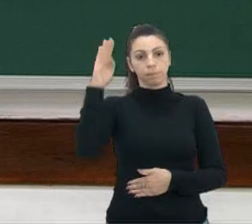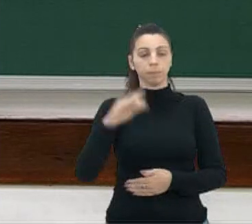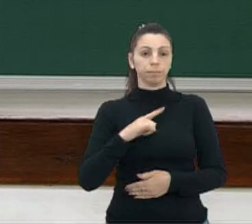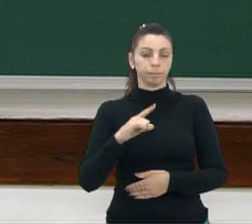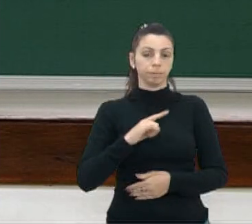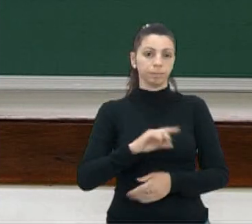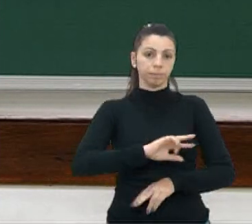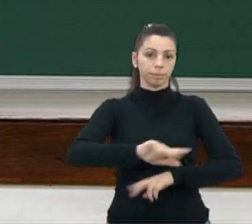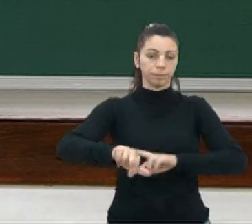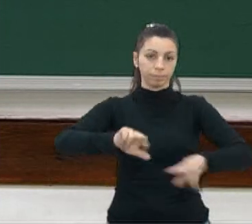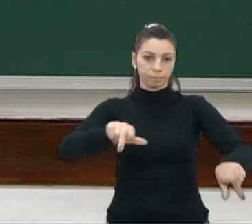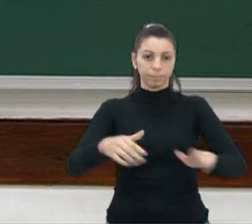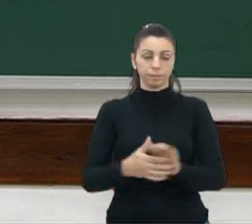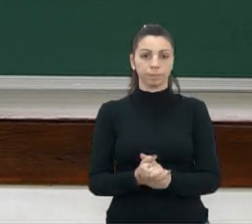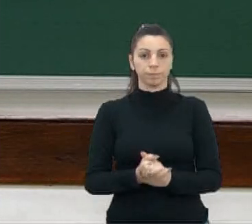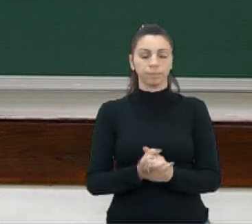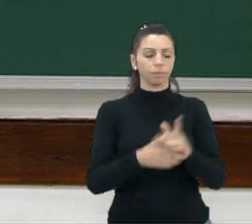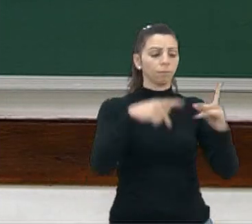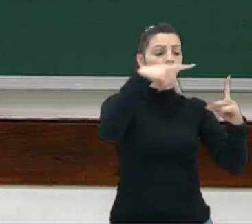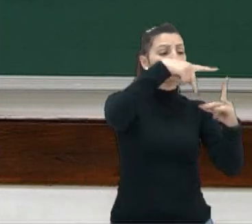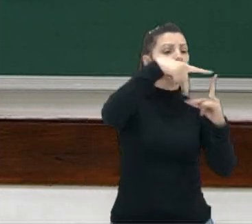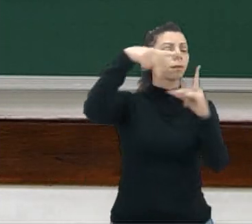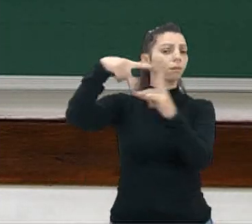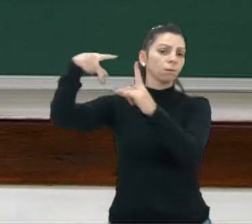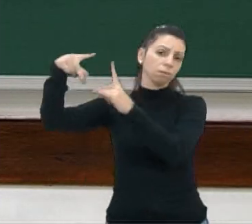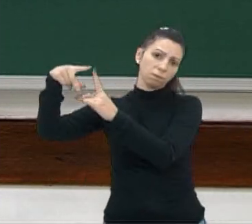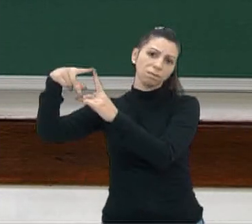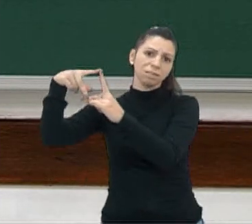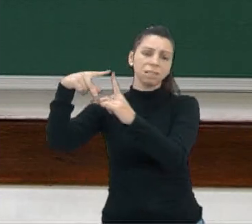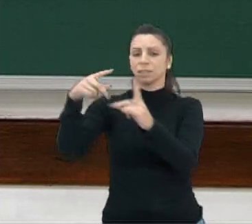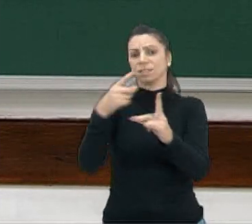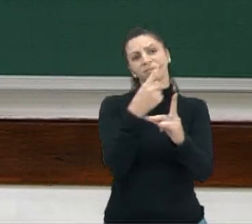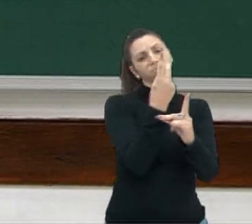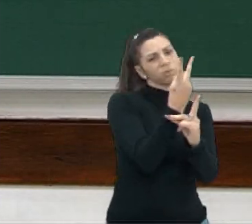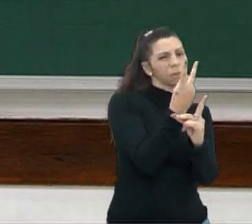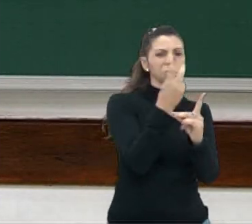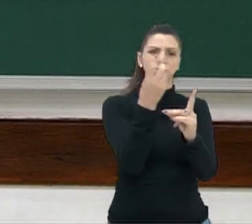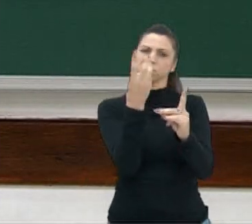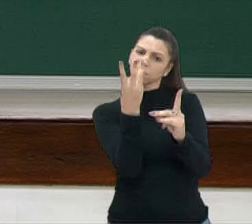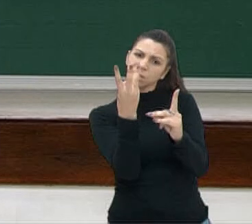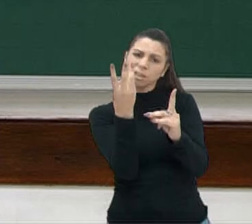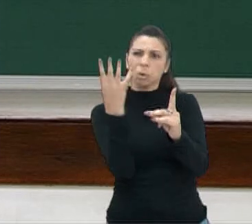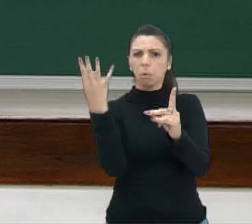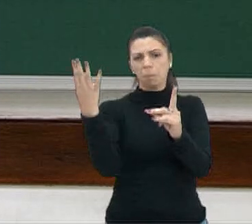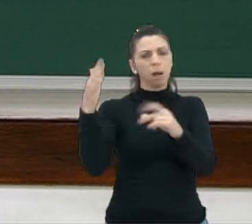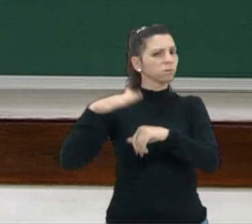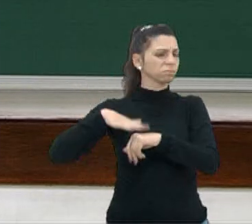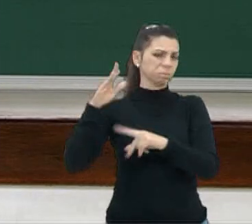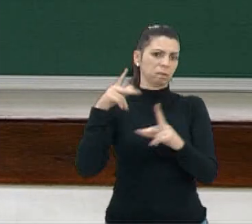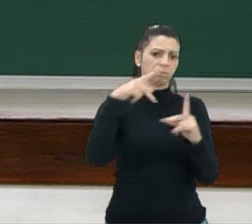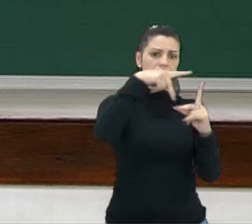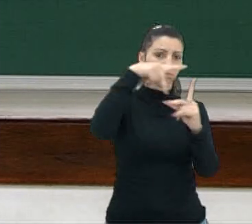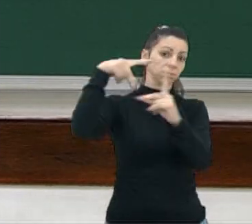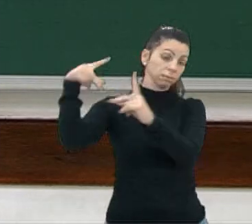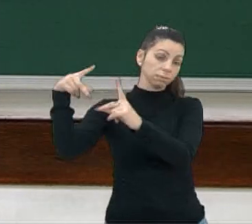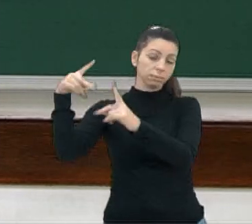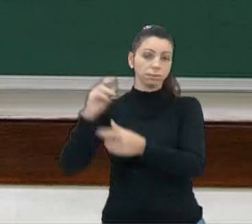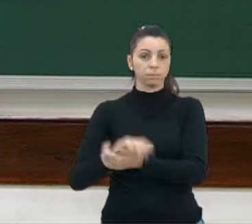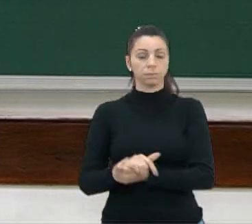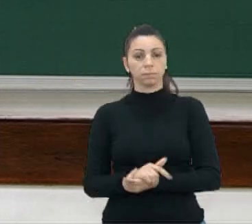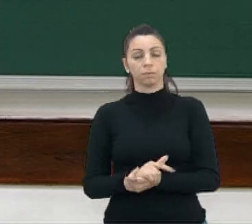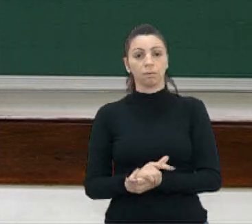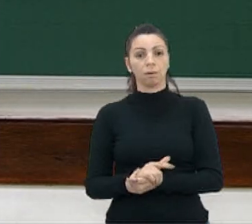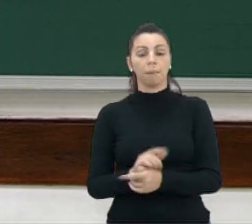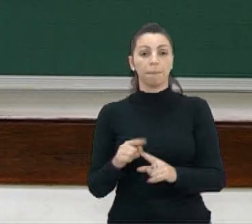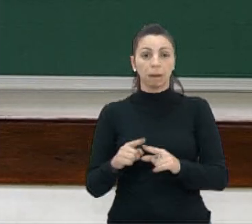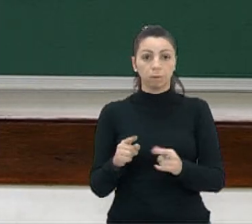tirinha, são 3 ou 4, no máximo, 2, 3 ou 4 quadrinhos só, às vezes com um personagem ou não, mas com um